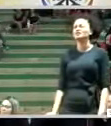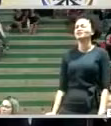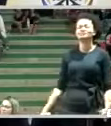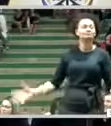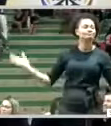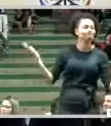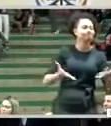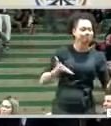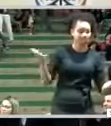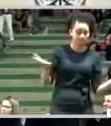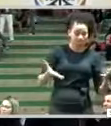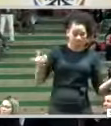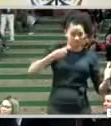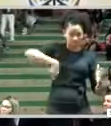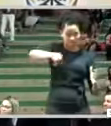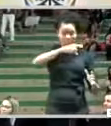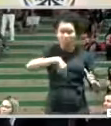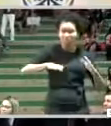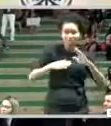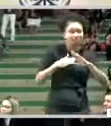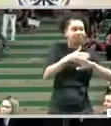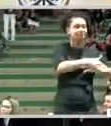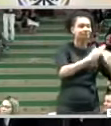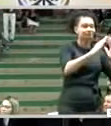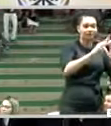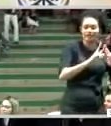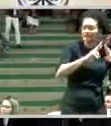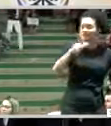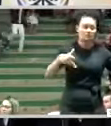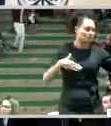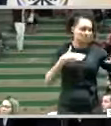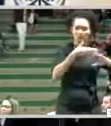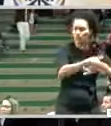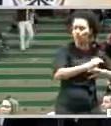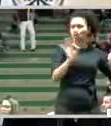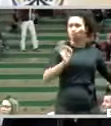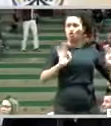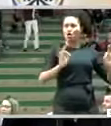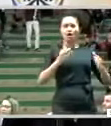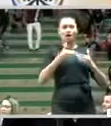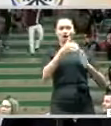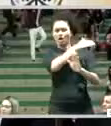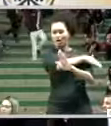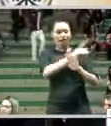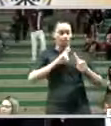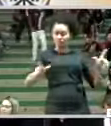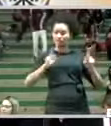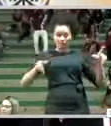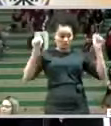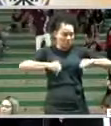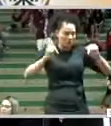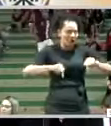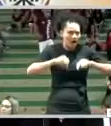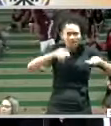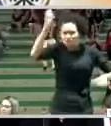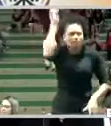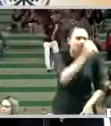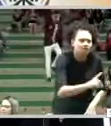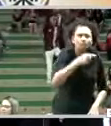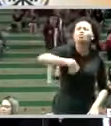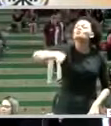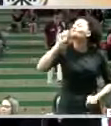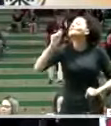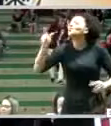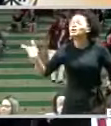Agora a saída da casa do Zé Ninguém é diferente. Não é como a cidade de Kiriata, aqui é diferente. Aqui tem Deus. Então tem que fazer o